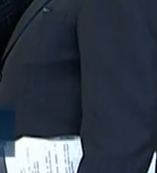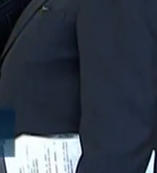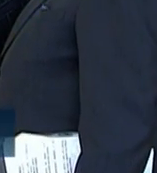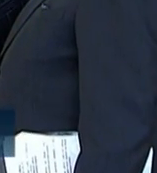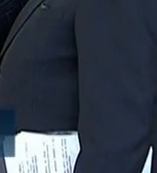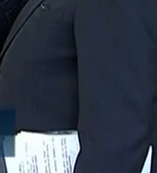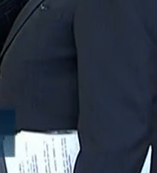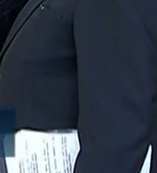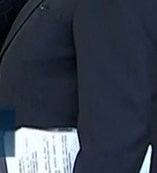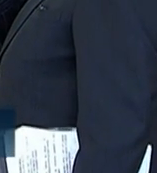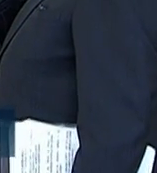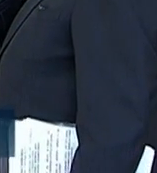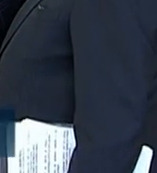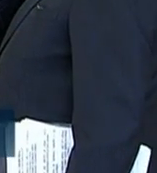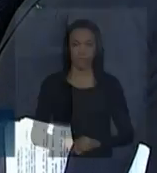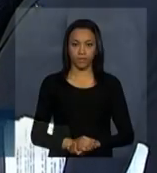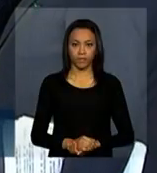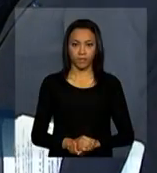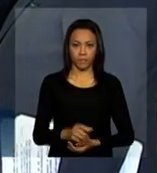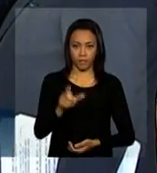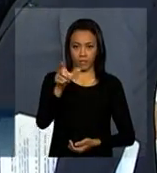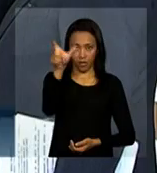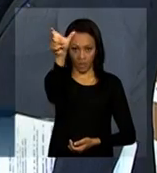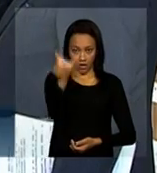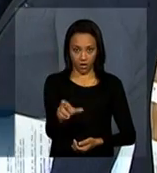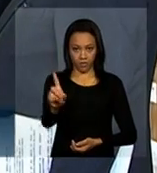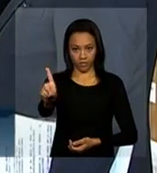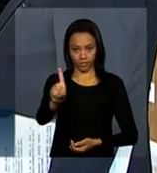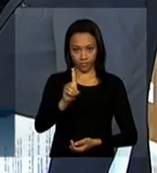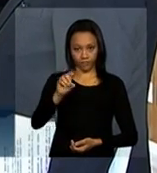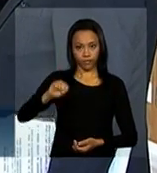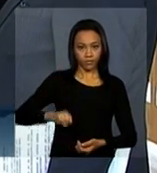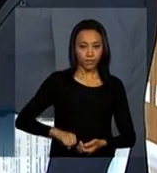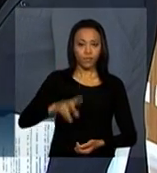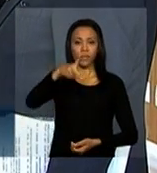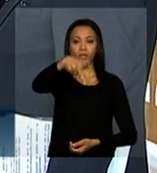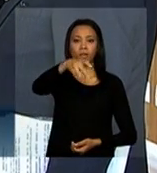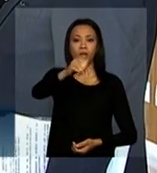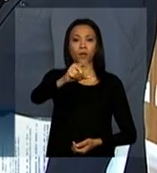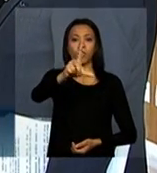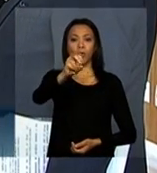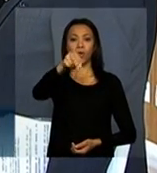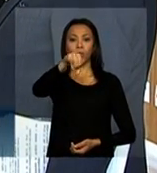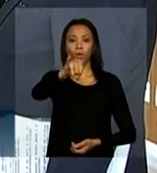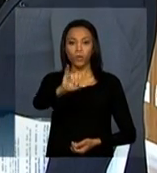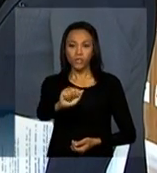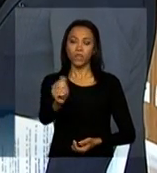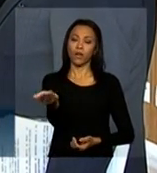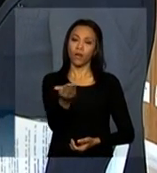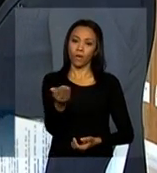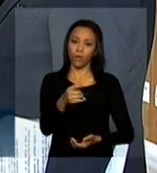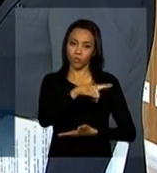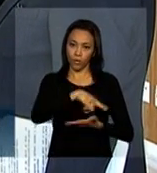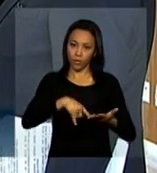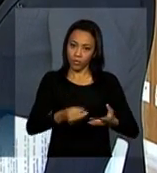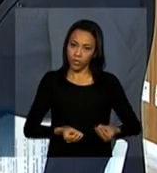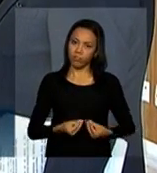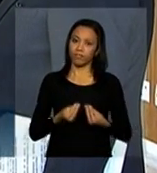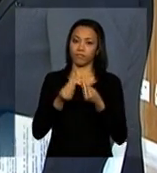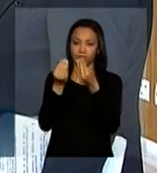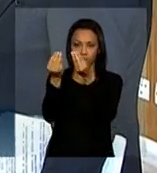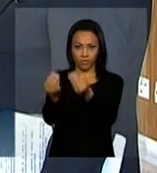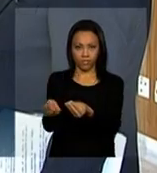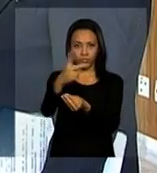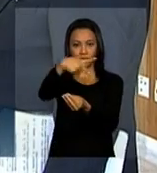O embaixador da Polônia se apresenta à presidenta Dilma Rousseff, neste momento entrega a sua